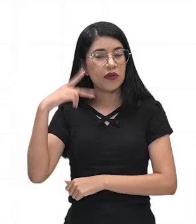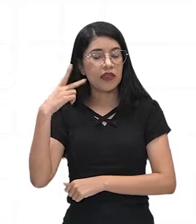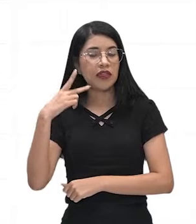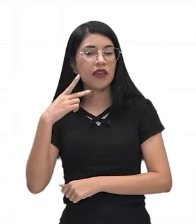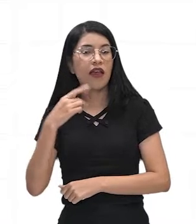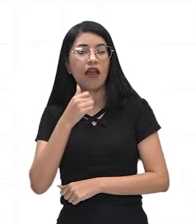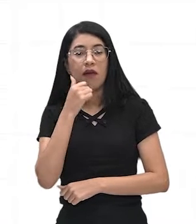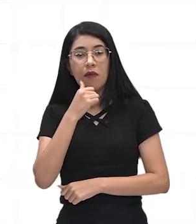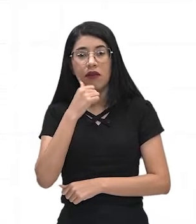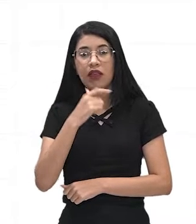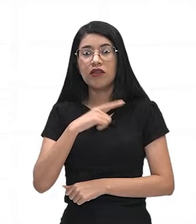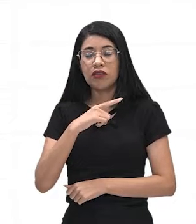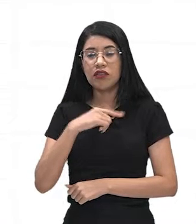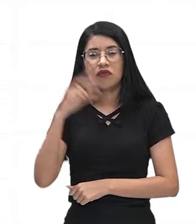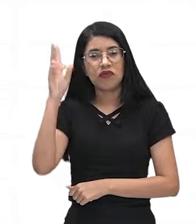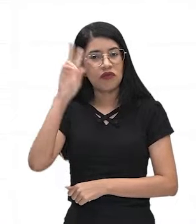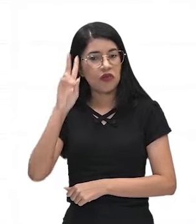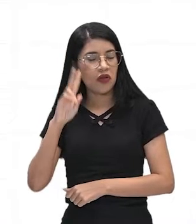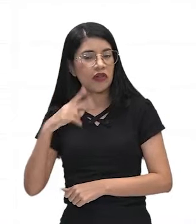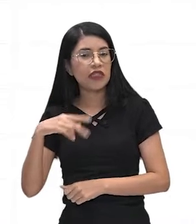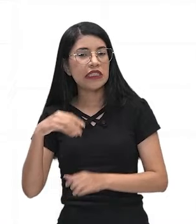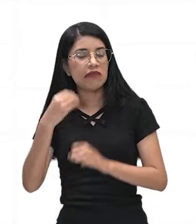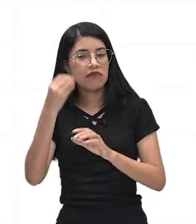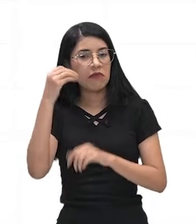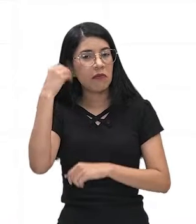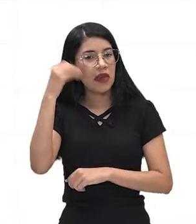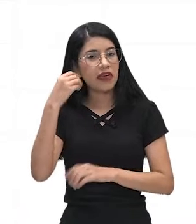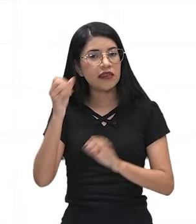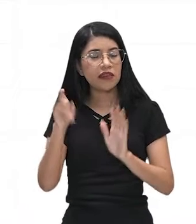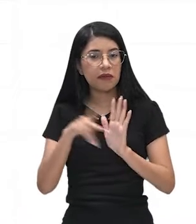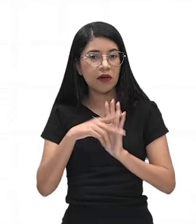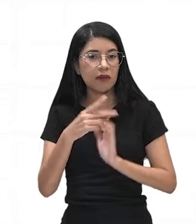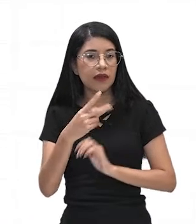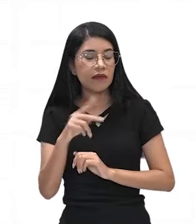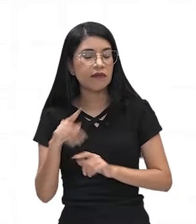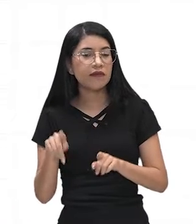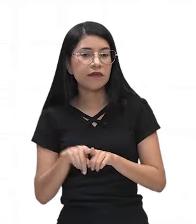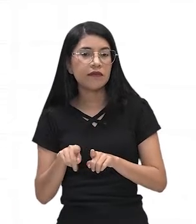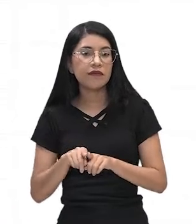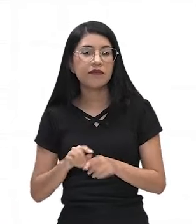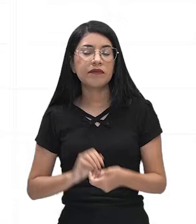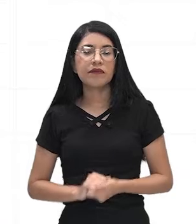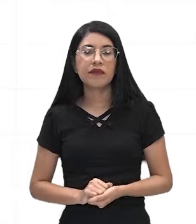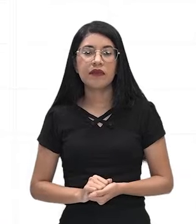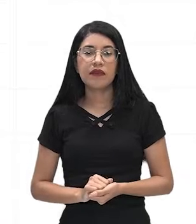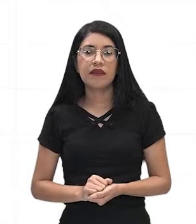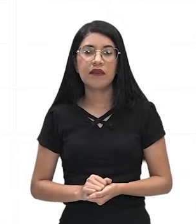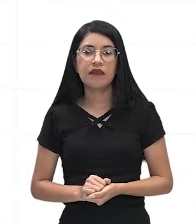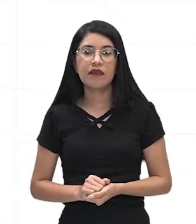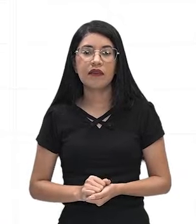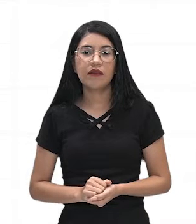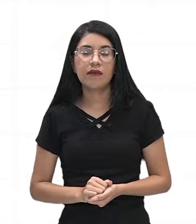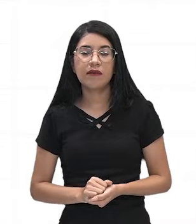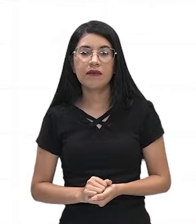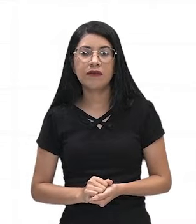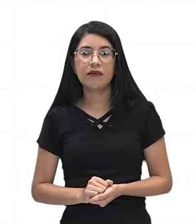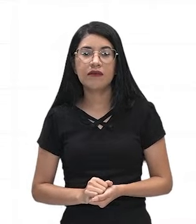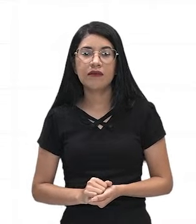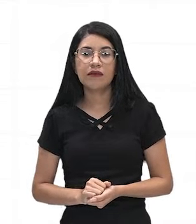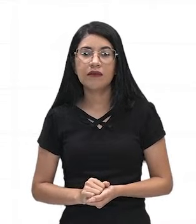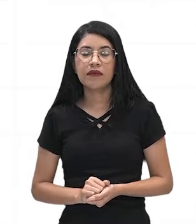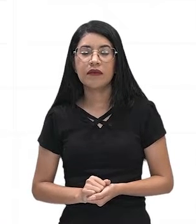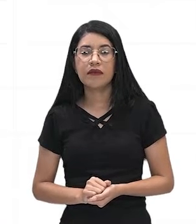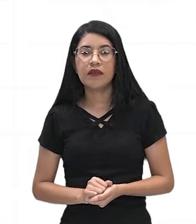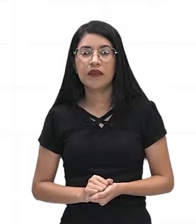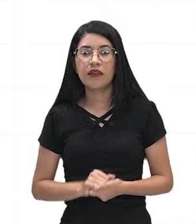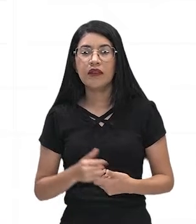suas próprias histórias e experiências, tá? As mulheres, elas, mesmo que elas